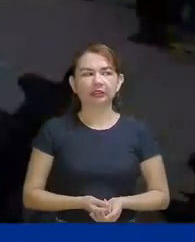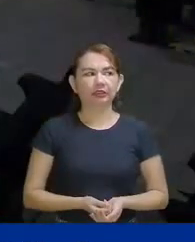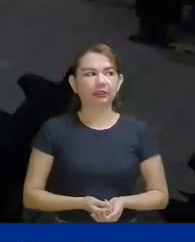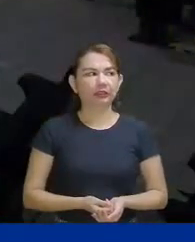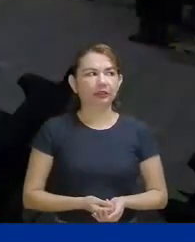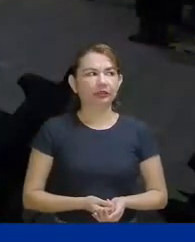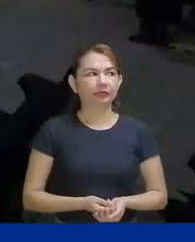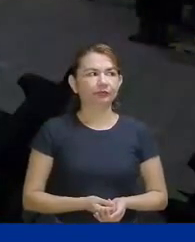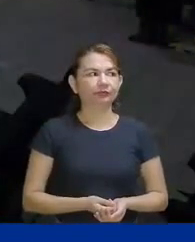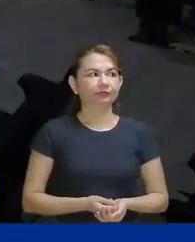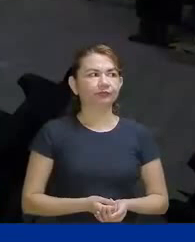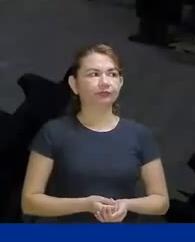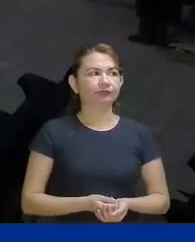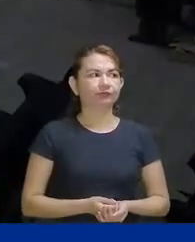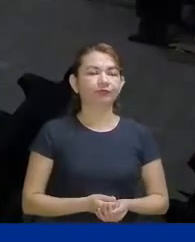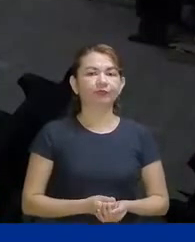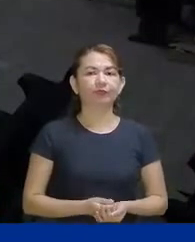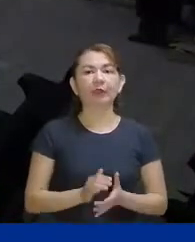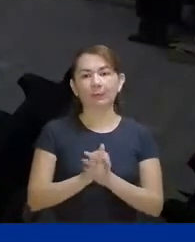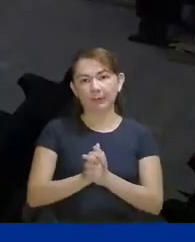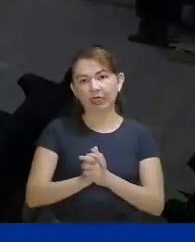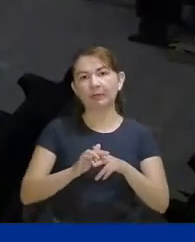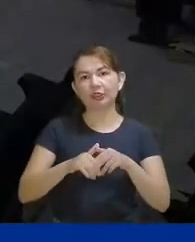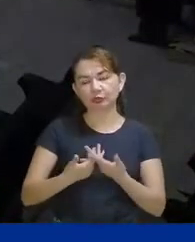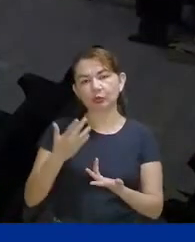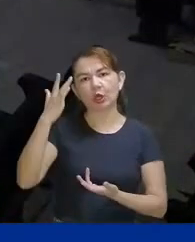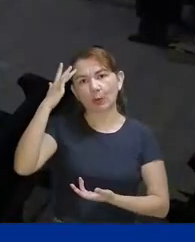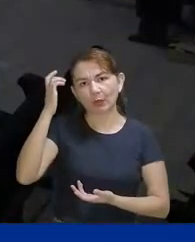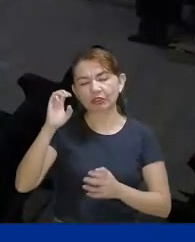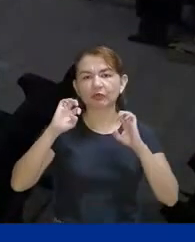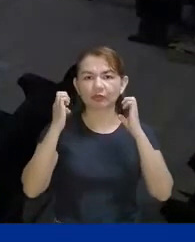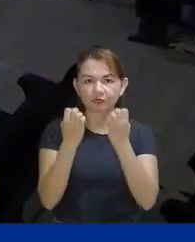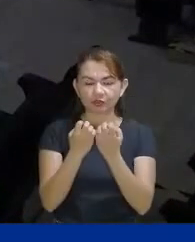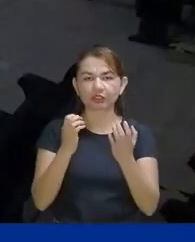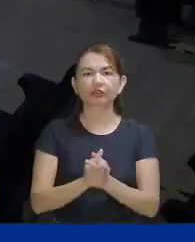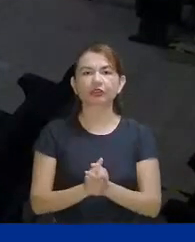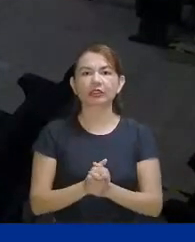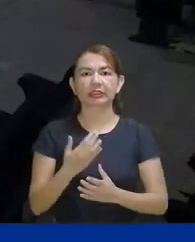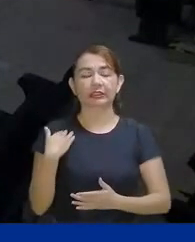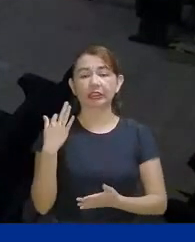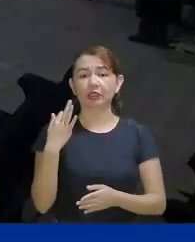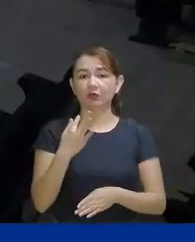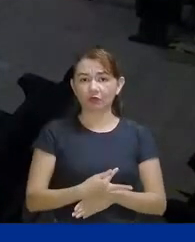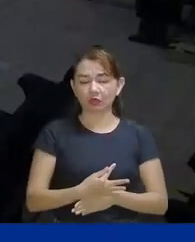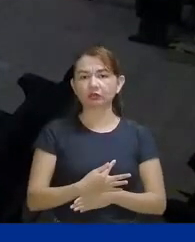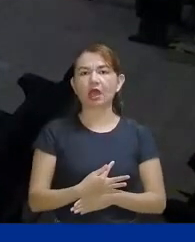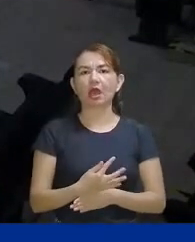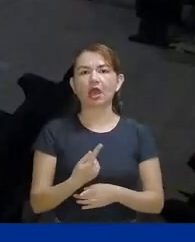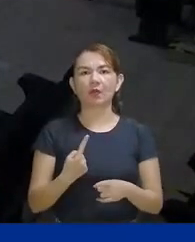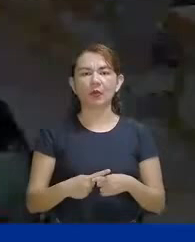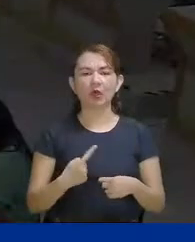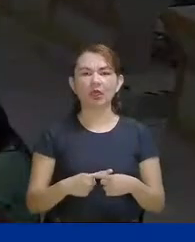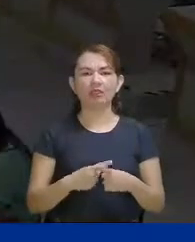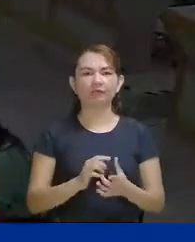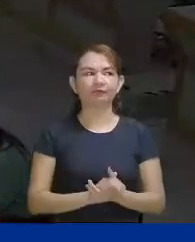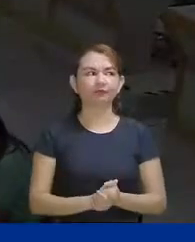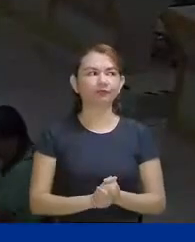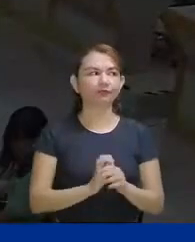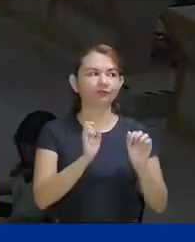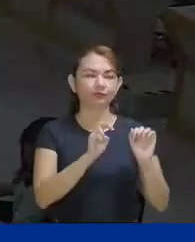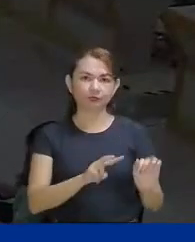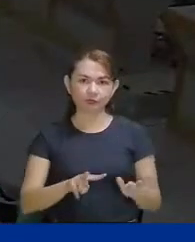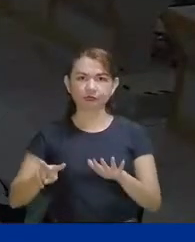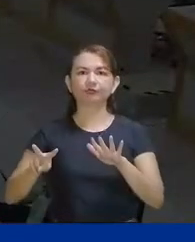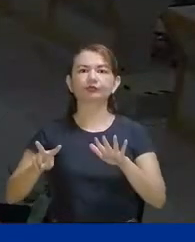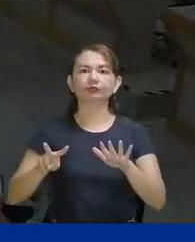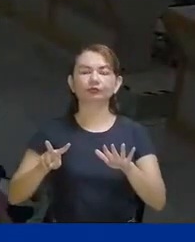lá pelo evento de amanhã, justifico minha ausência, haja vista que estamos na